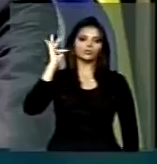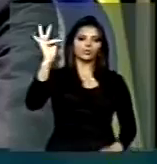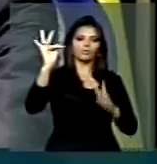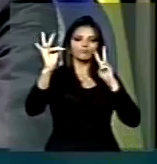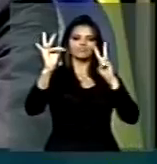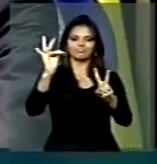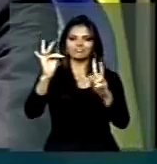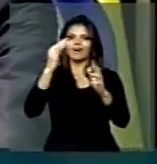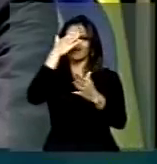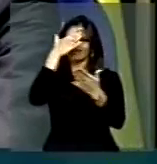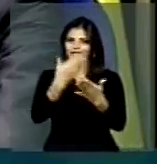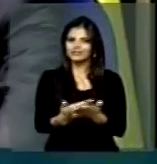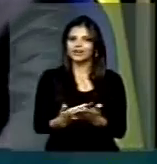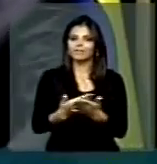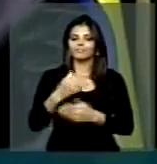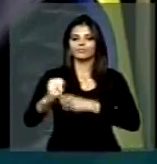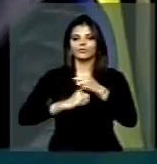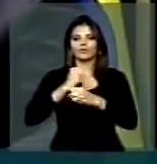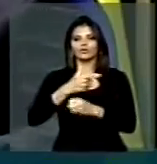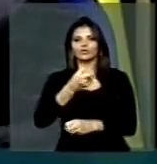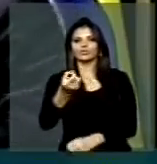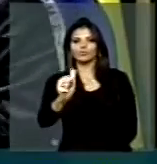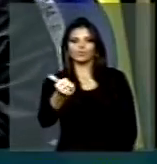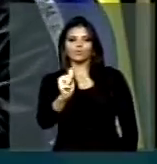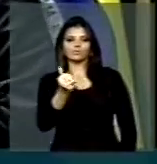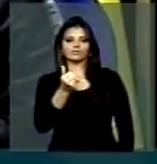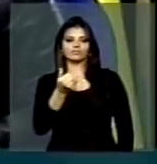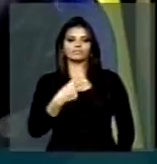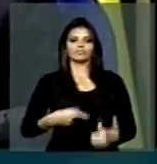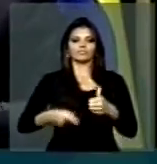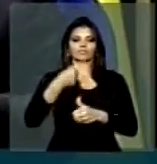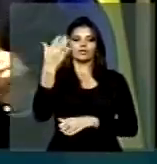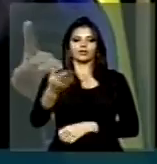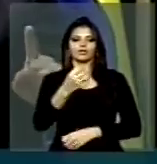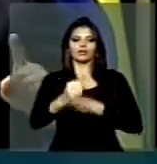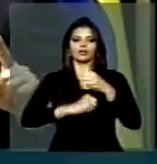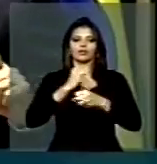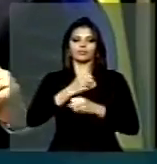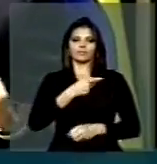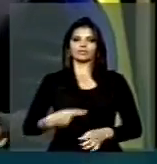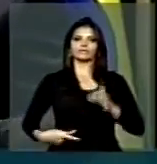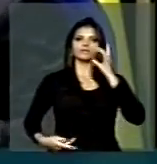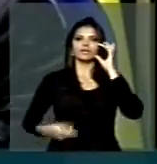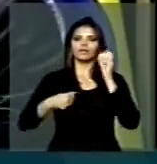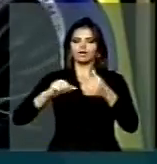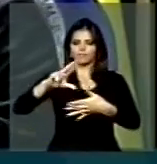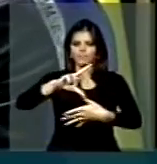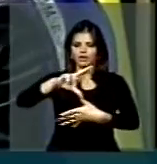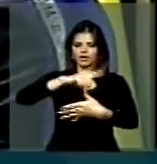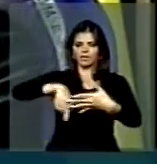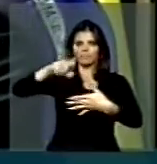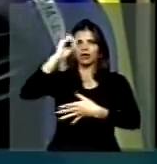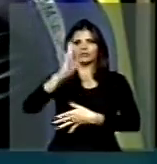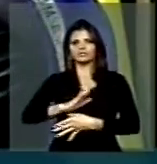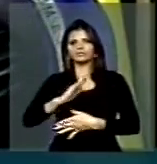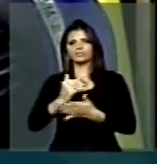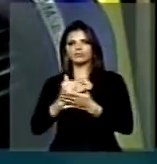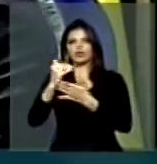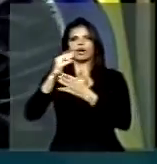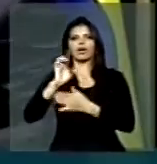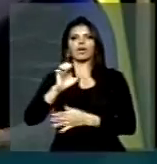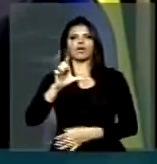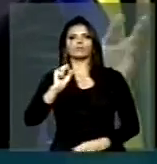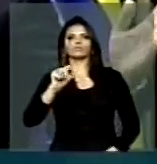senhores, em 2011, primeiro ano do governo do atual presidente, em toda a América Latina, o Brasil só cresceu mais que El